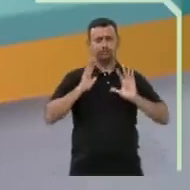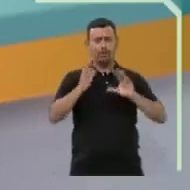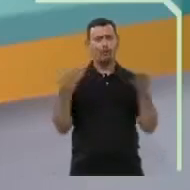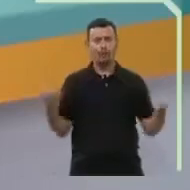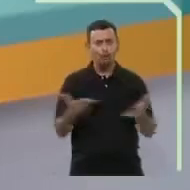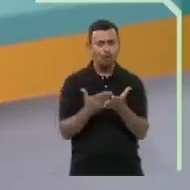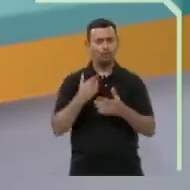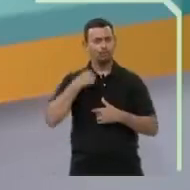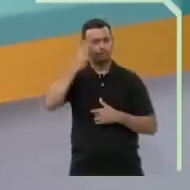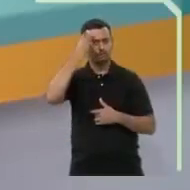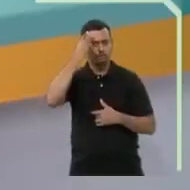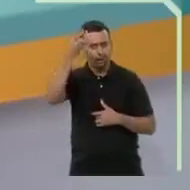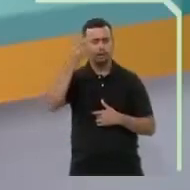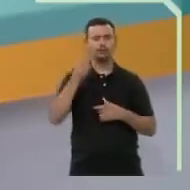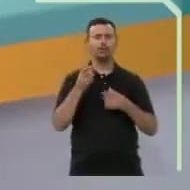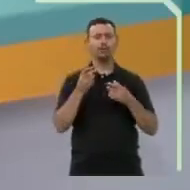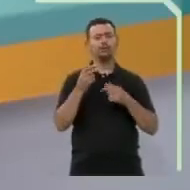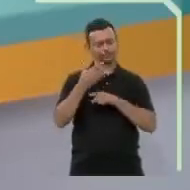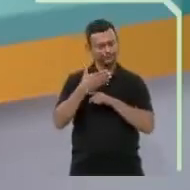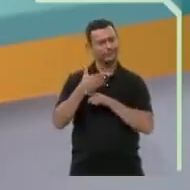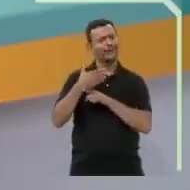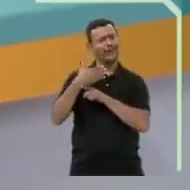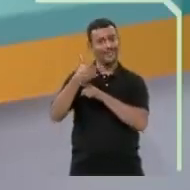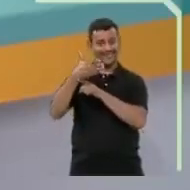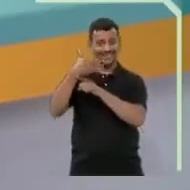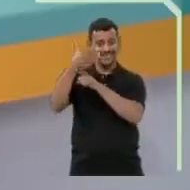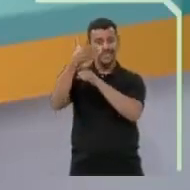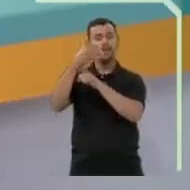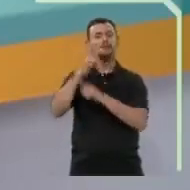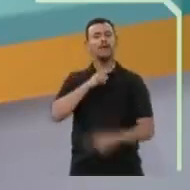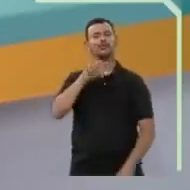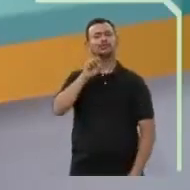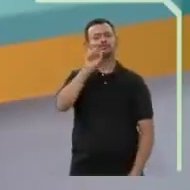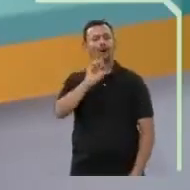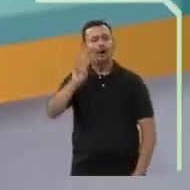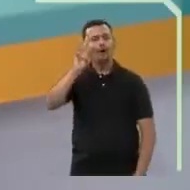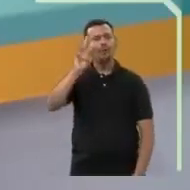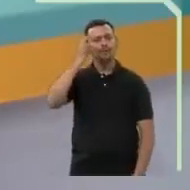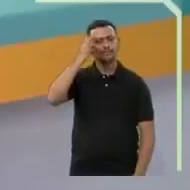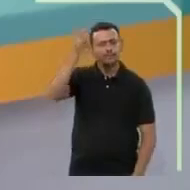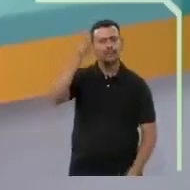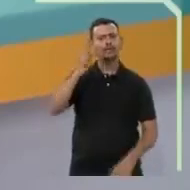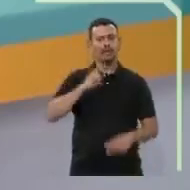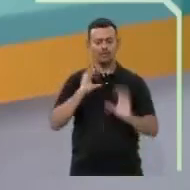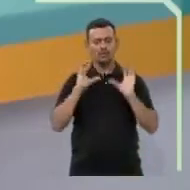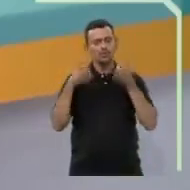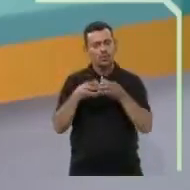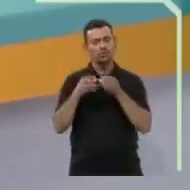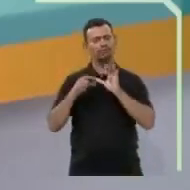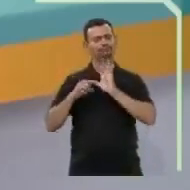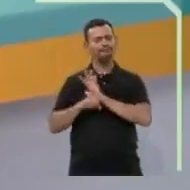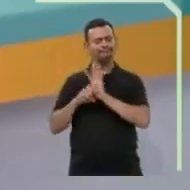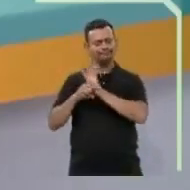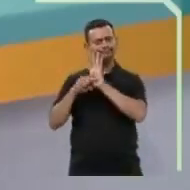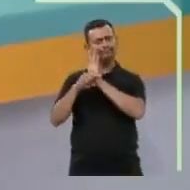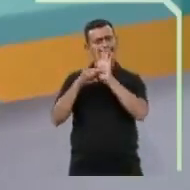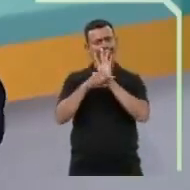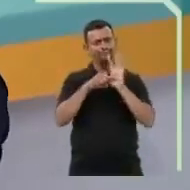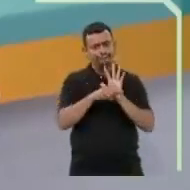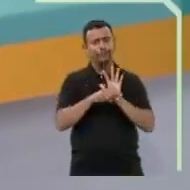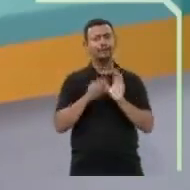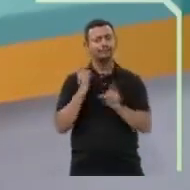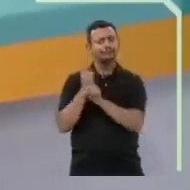inteligência, com tecnologia, software inteligência, investigação, investimento no sistema